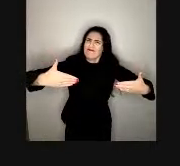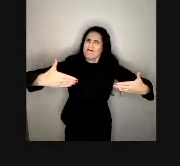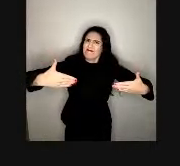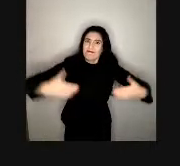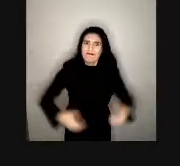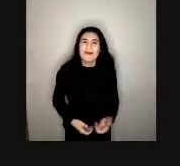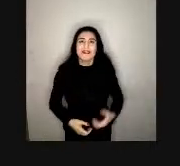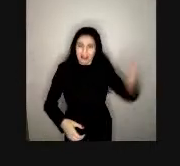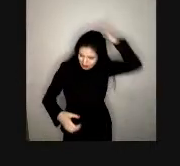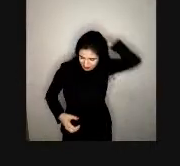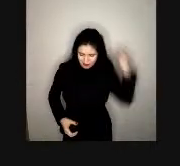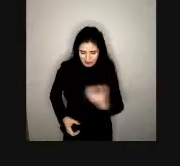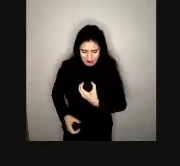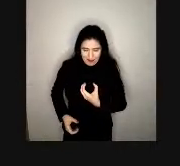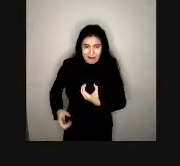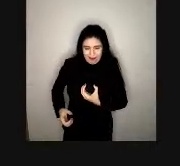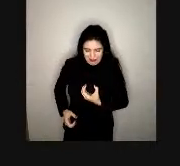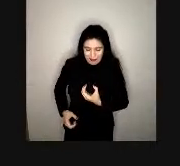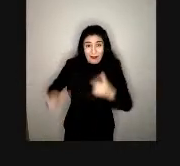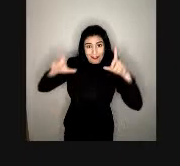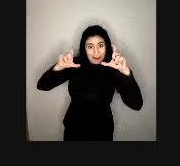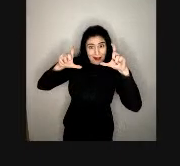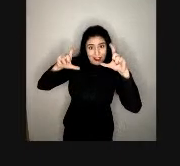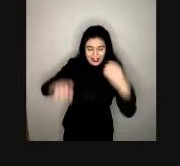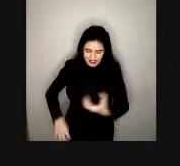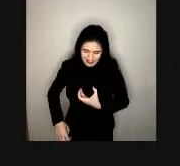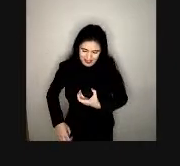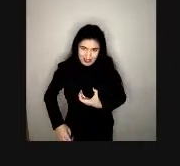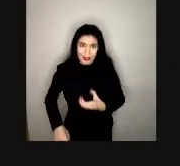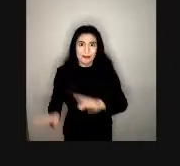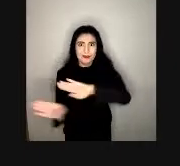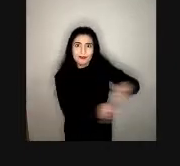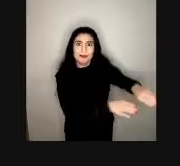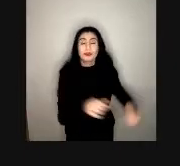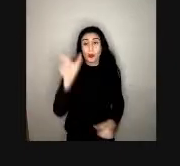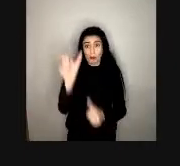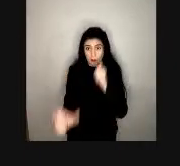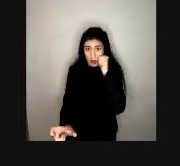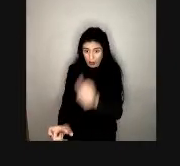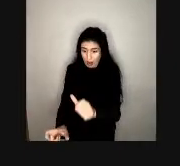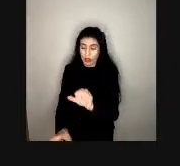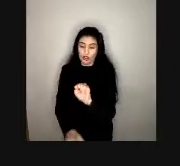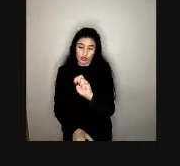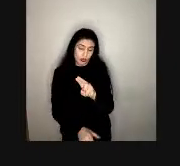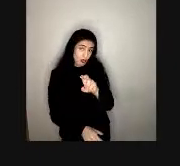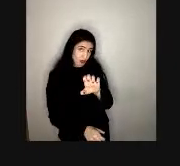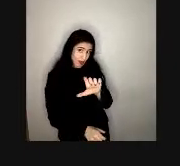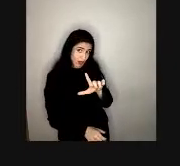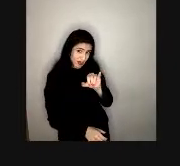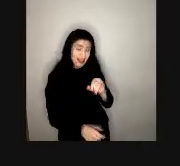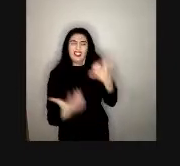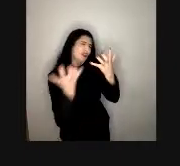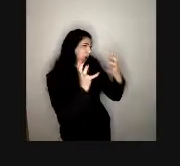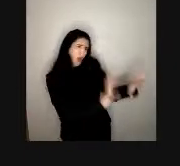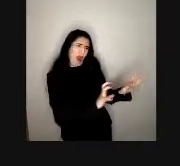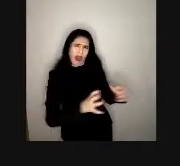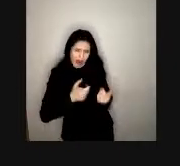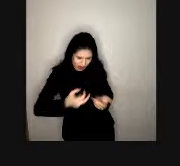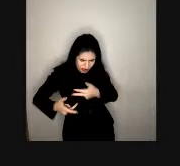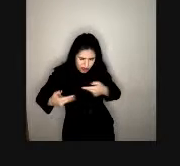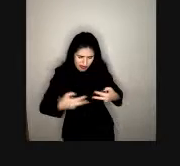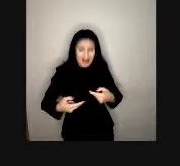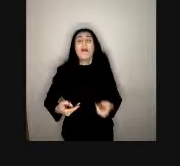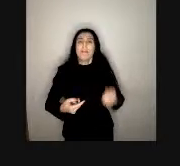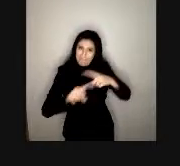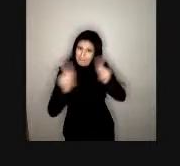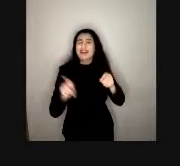dela. A Sueli, que é uma querida, que não queria reconstruir, que reconstruiu. E tem a história dos filhos. Ela